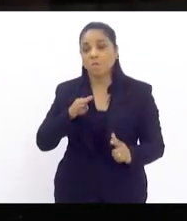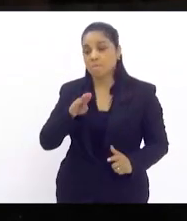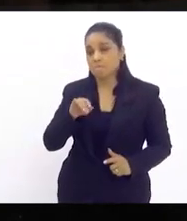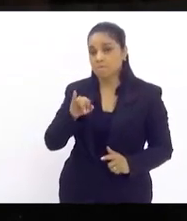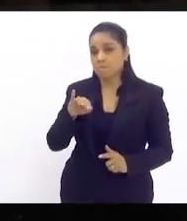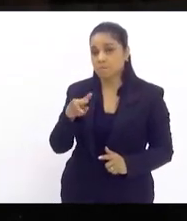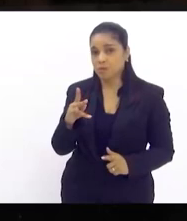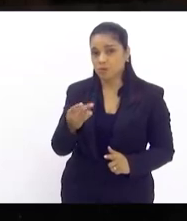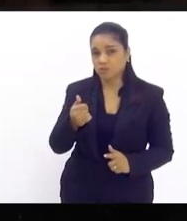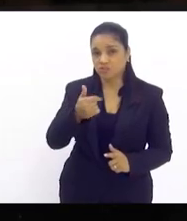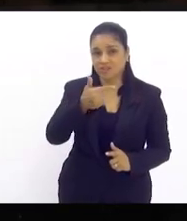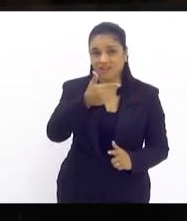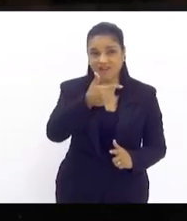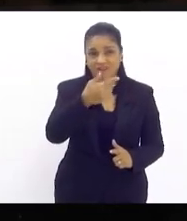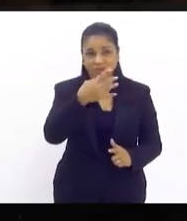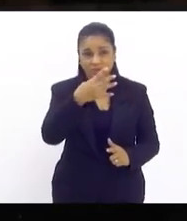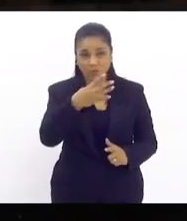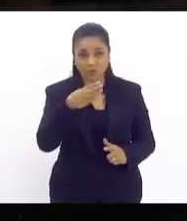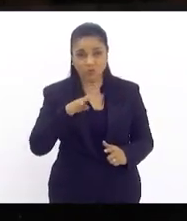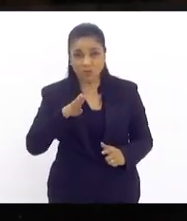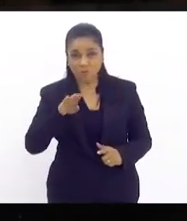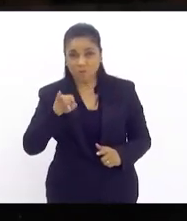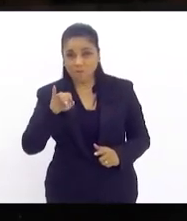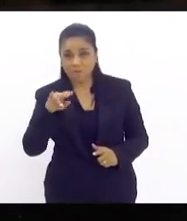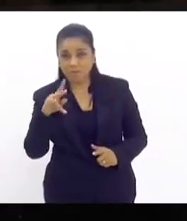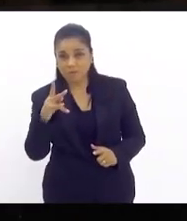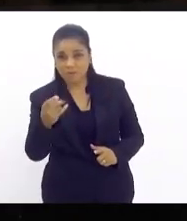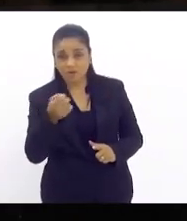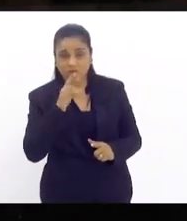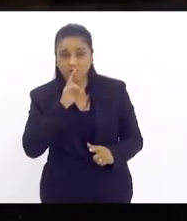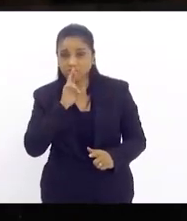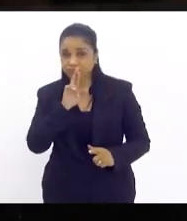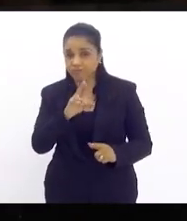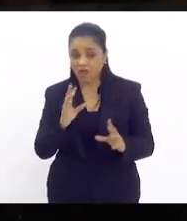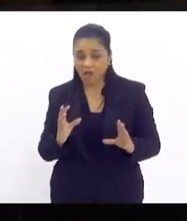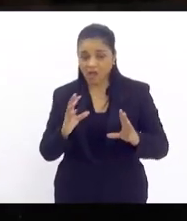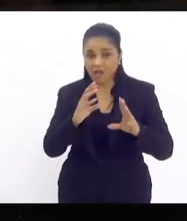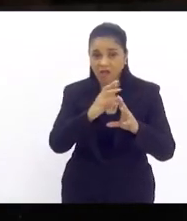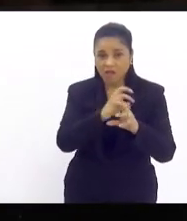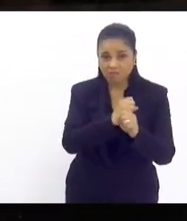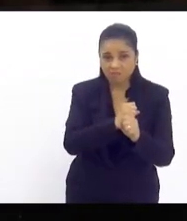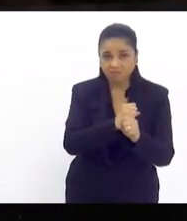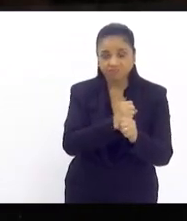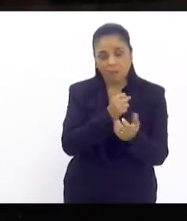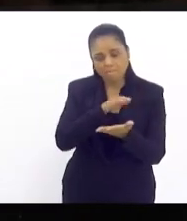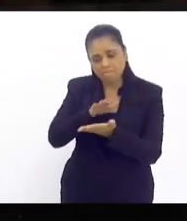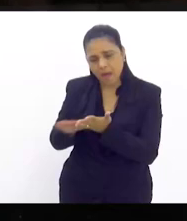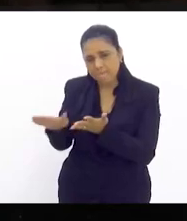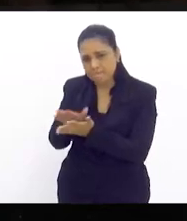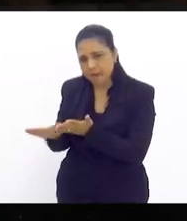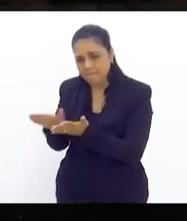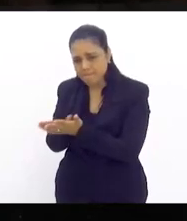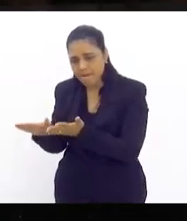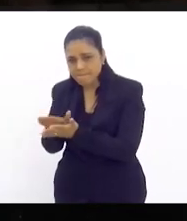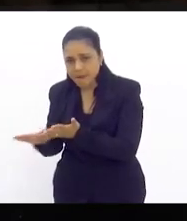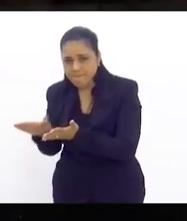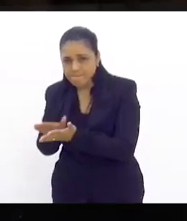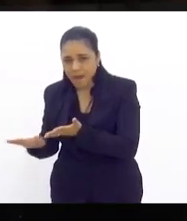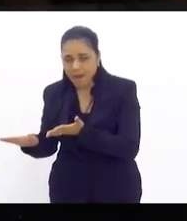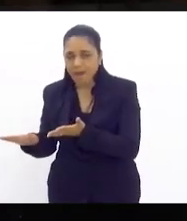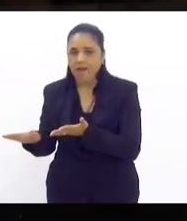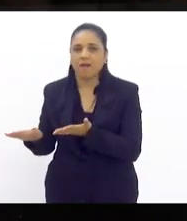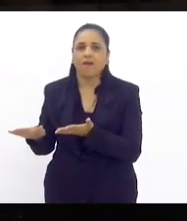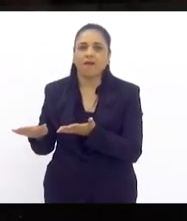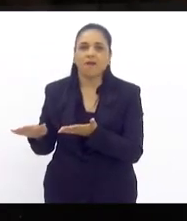de 14 bilhões. Isso resultado, obviamente, do acúmulo de uma série de despesas e empenhos,